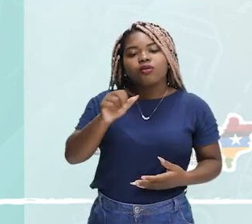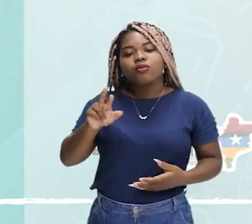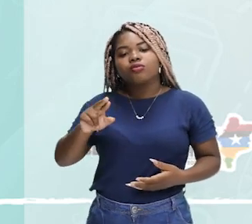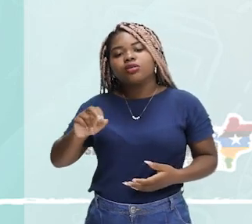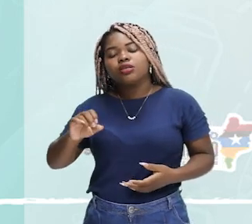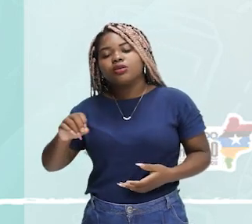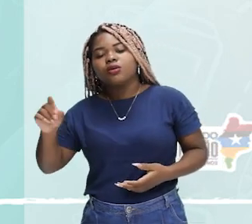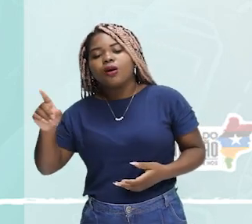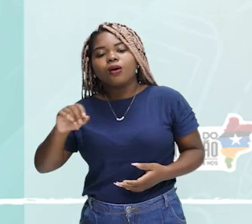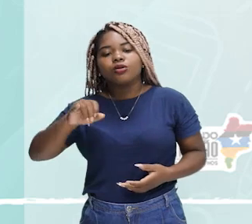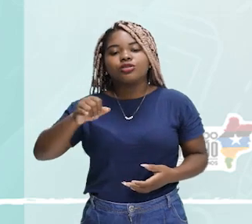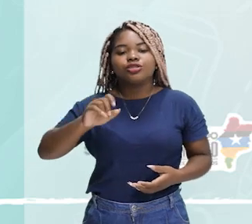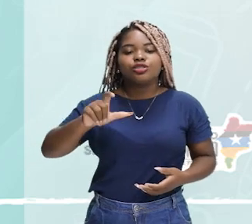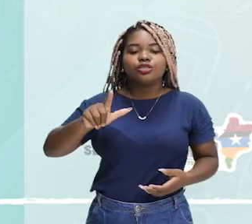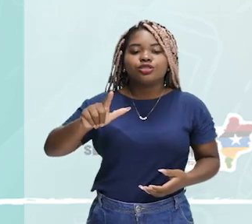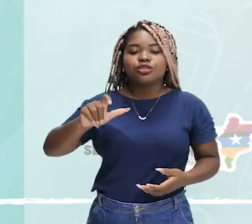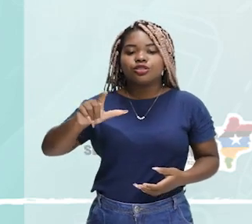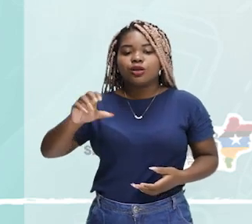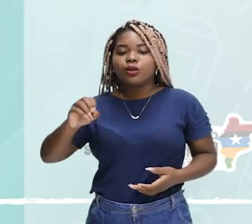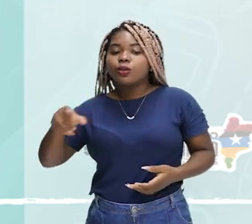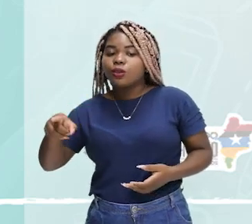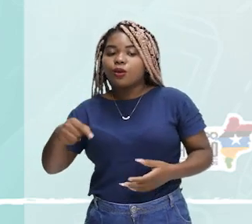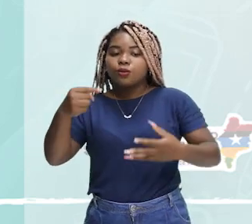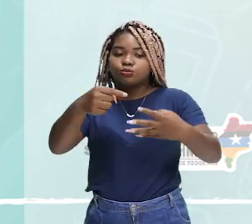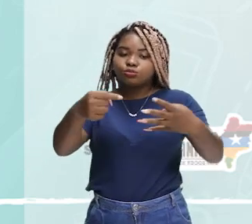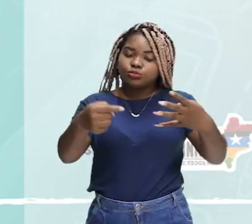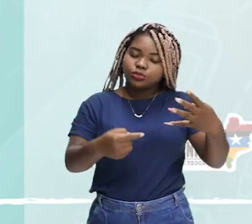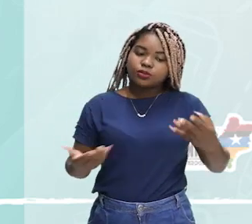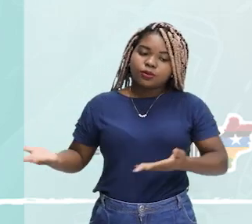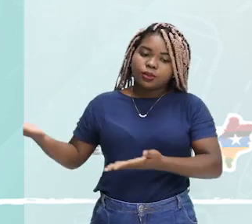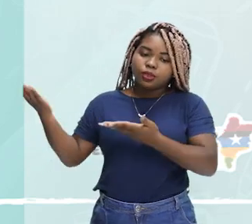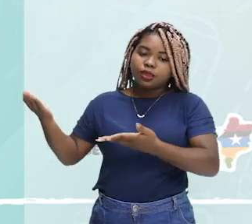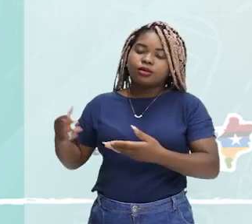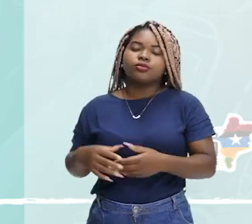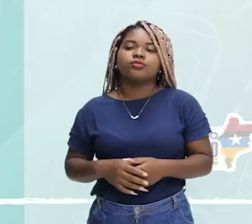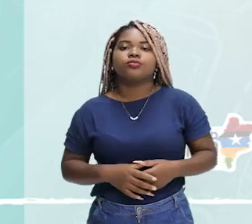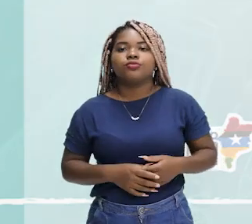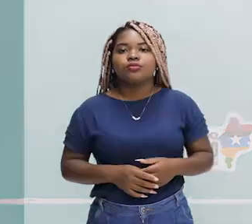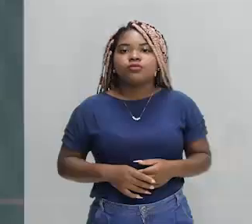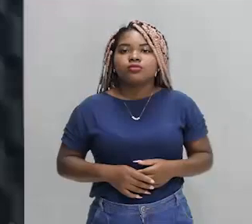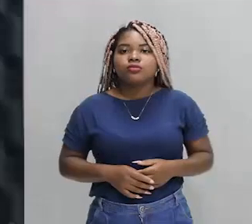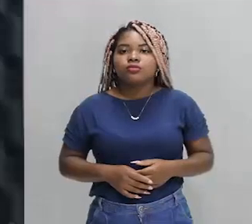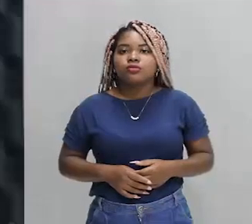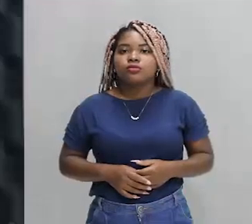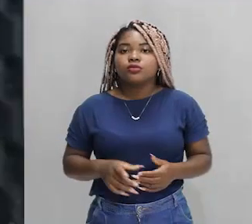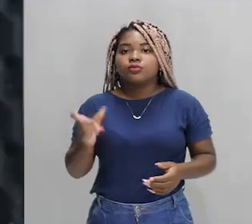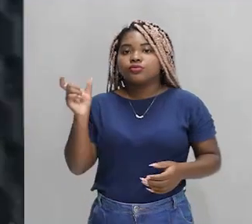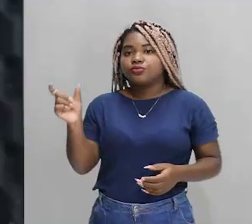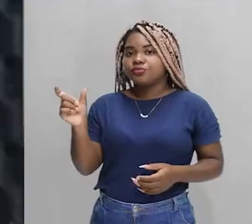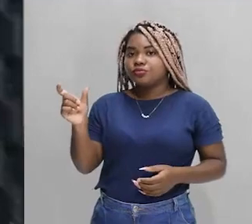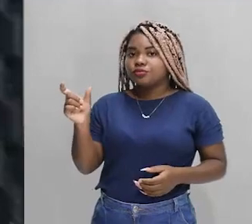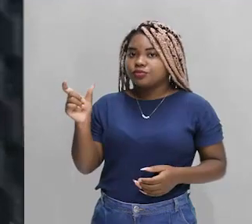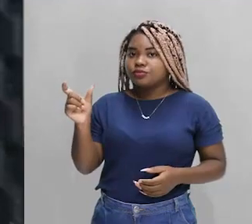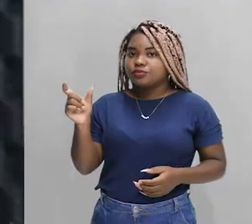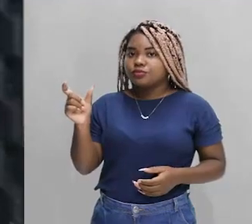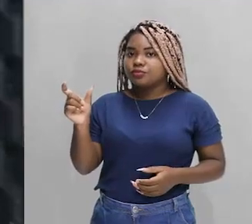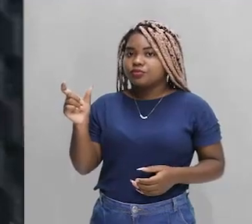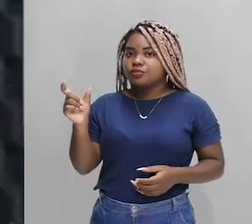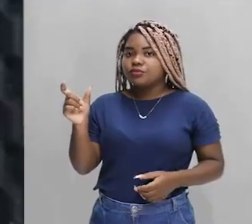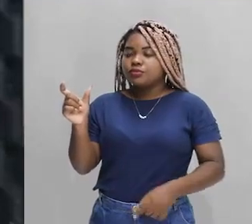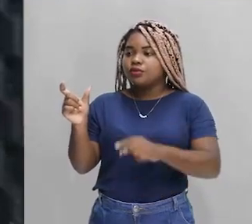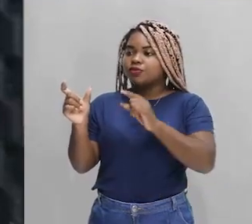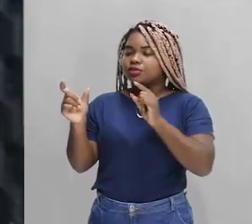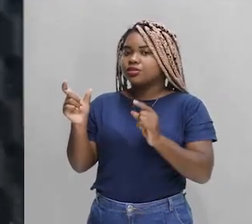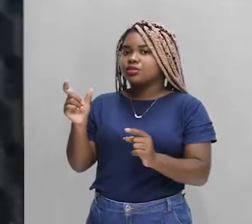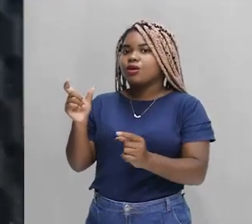mantém, maringá, parabéns, você. Então, muita atenção. Palavras oxítonas e os monossílabos tônicos. O